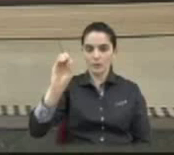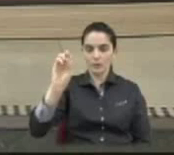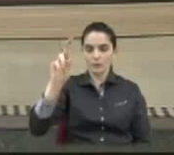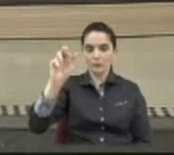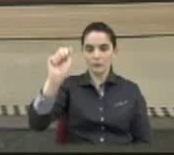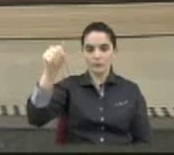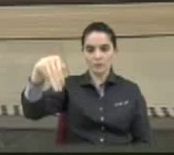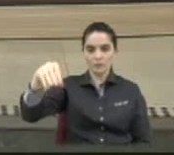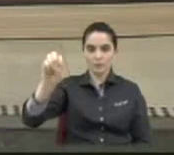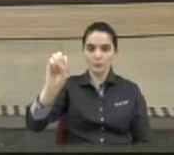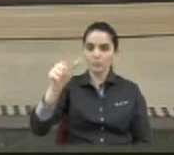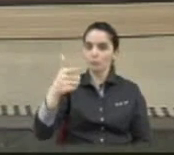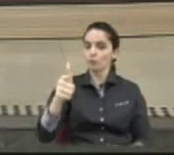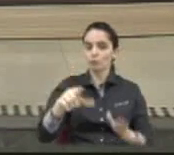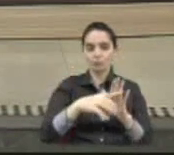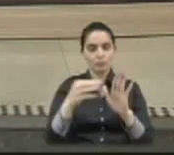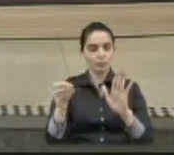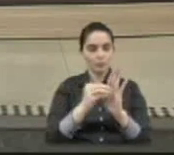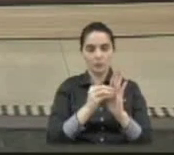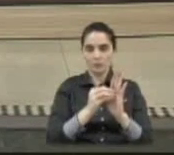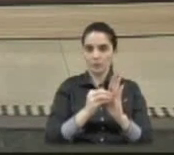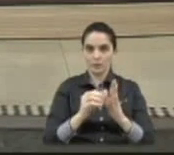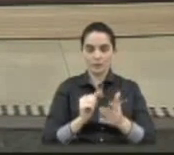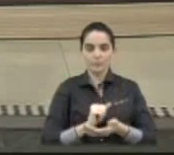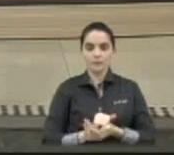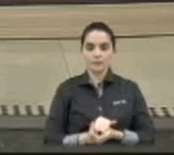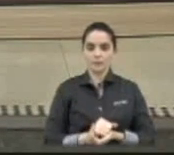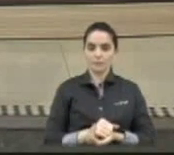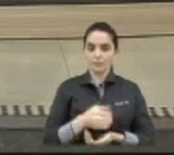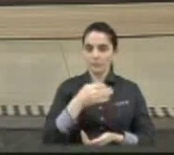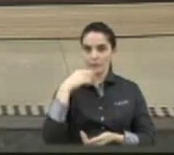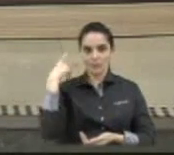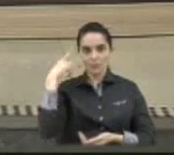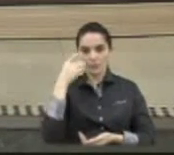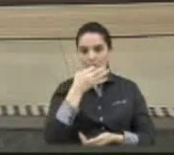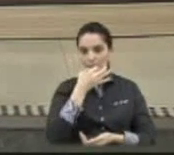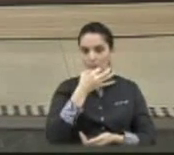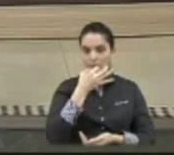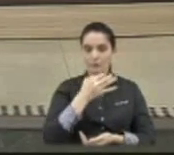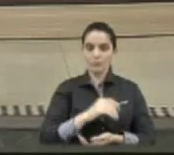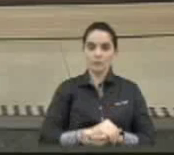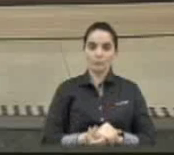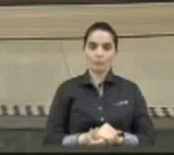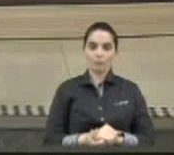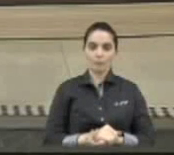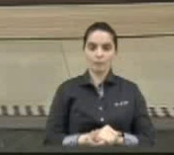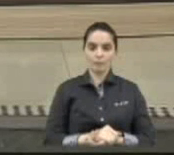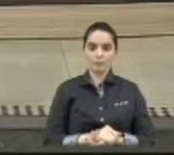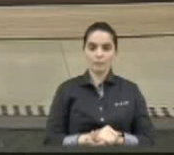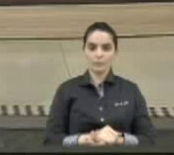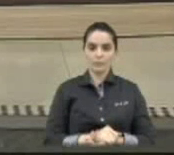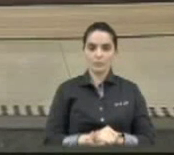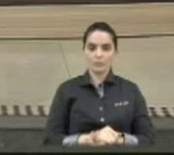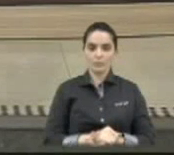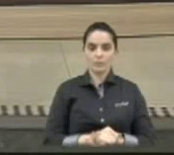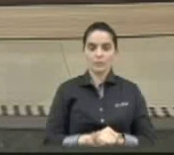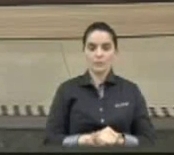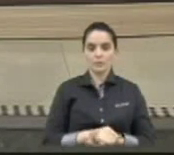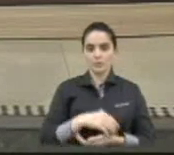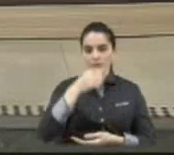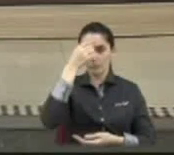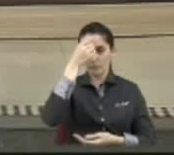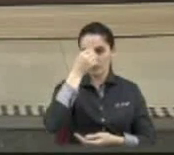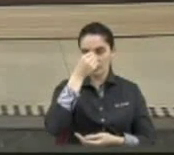de Limeira. O projeto não contém emendas e o parecer é favorável. Algum vereador deseja discutir? Não? Vereador Jorge,